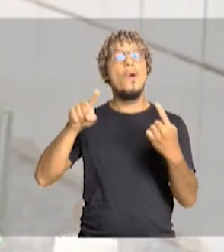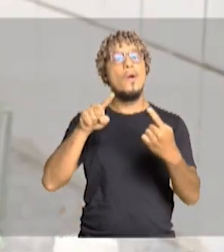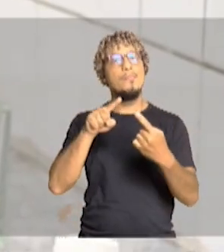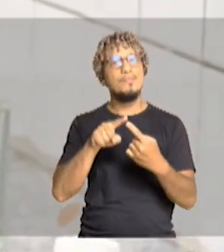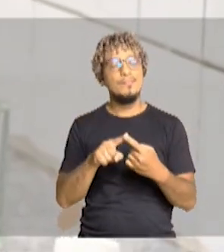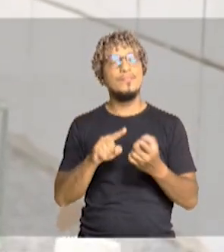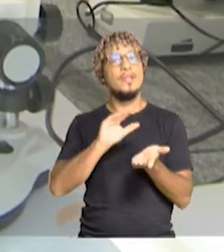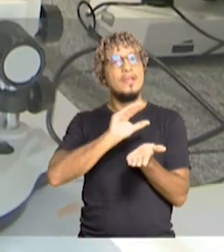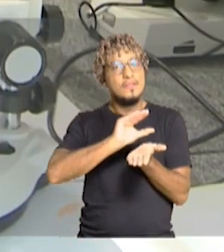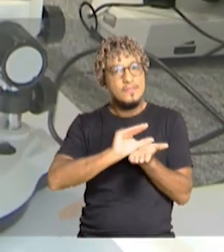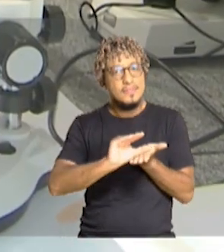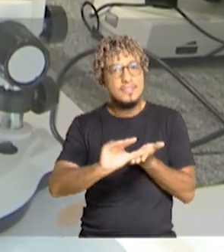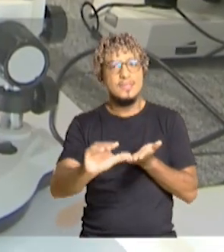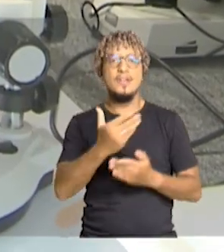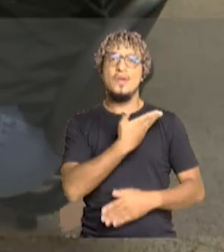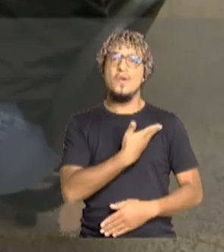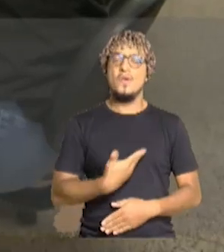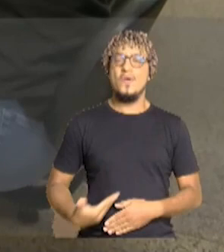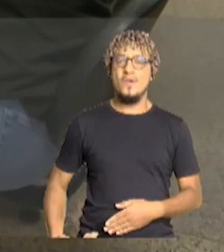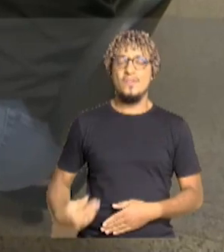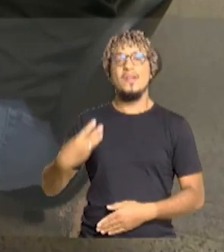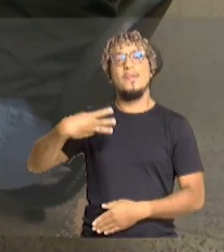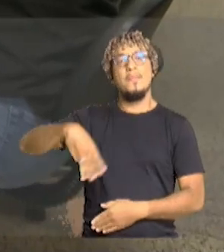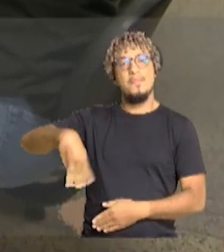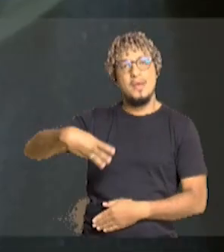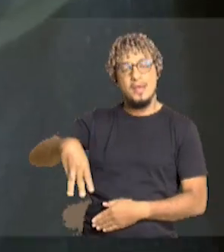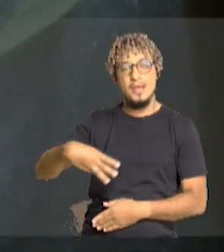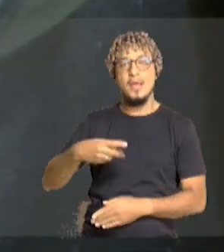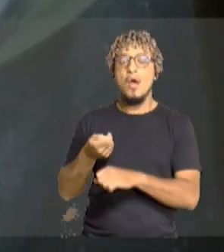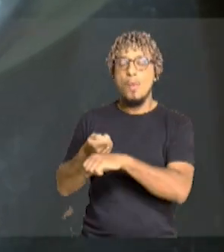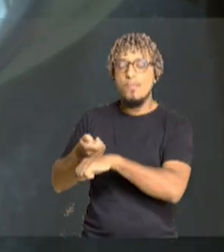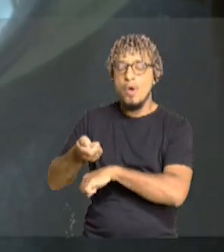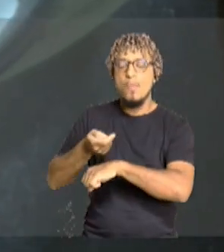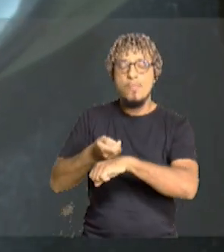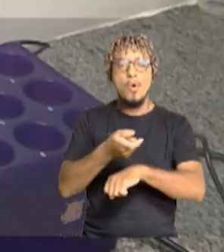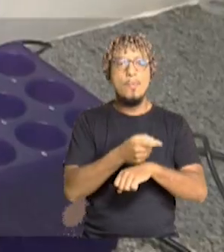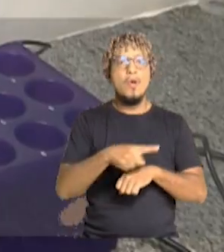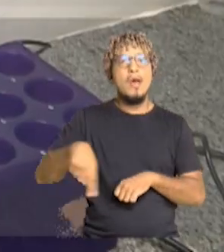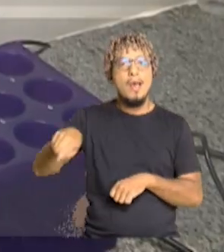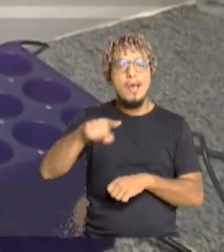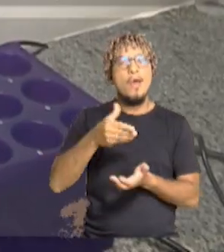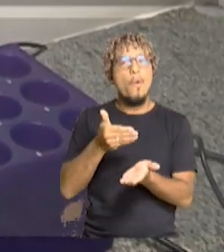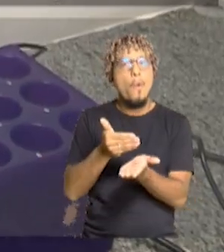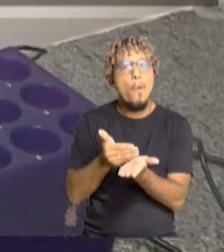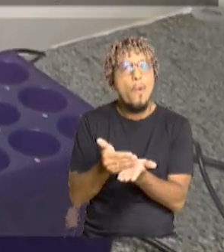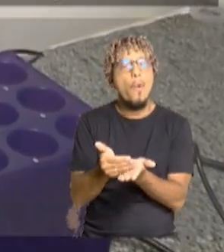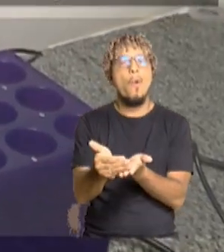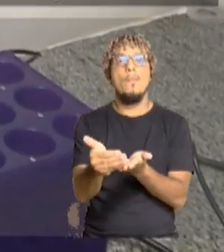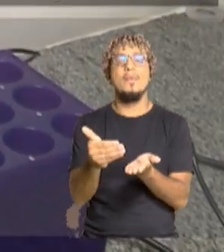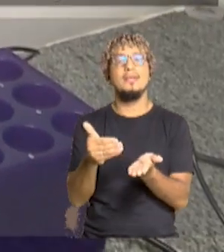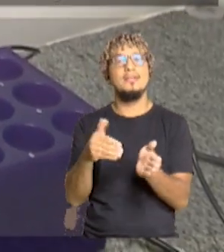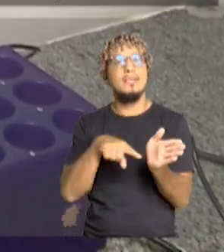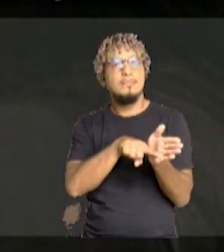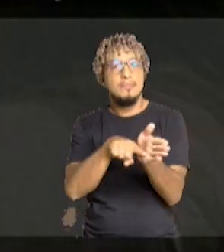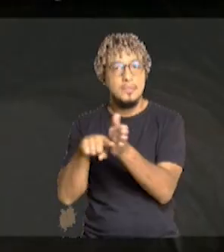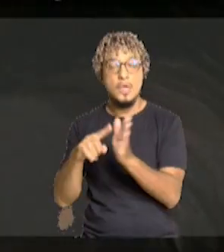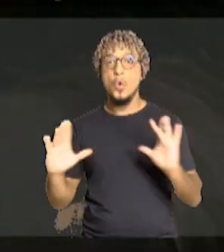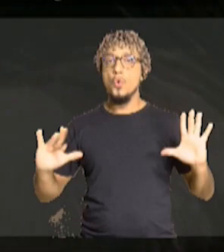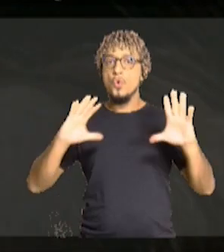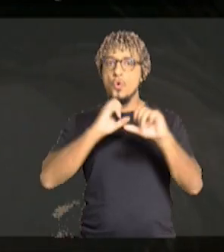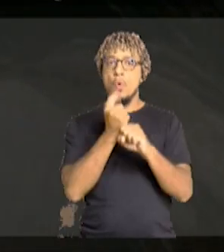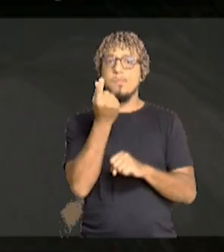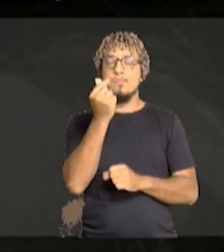objetivos do investimento feito pelo governo do Maranhão em bolsas de iniciação científica o montante de